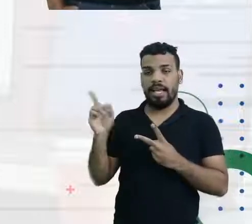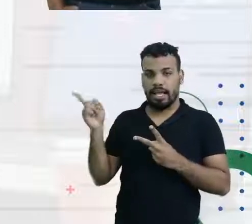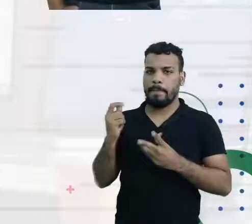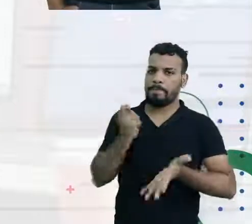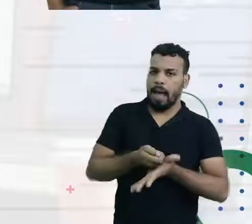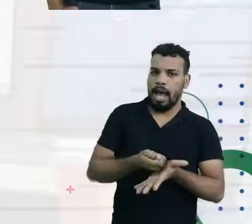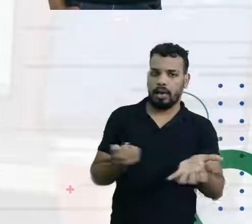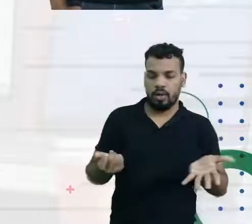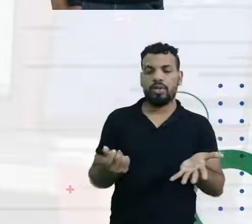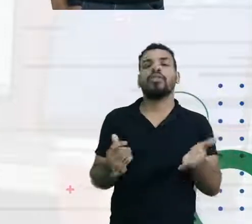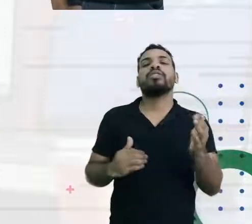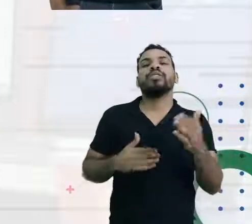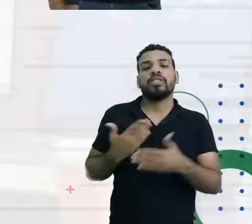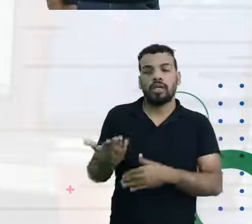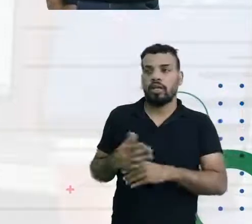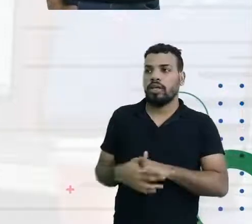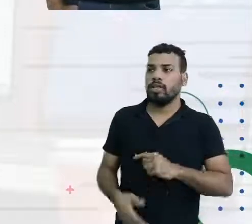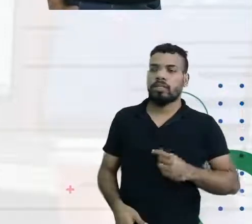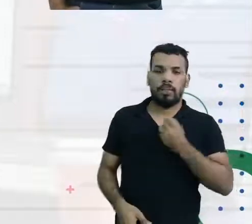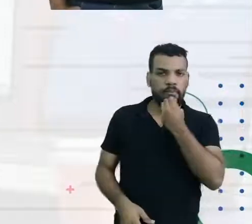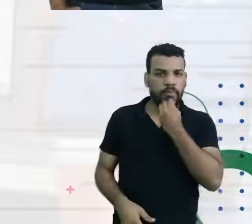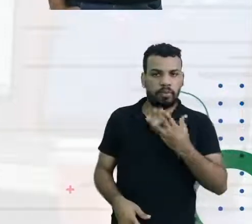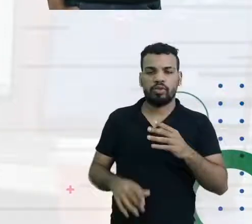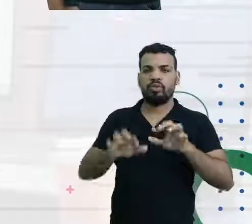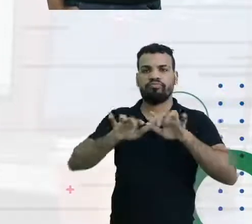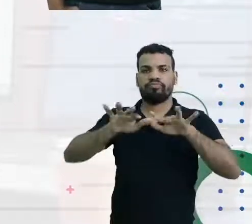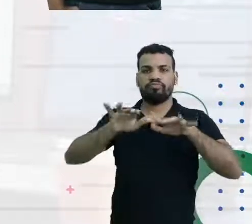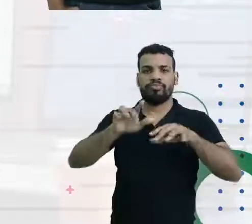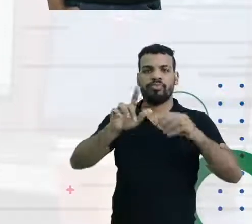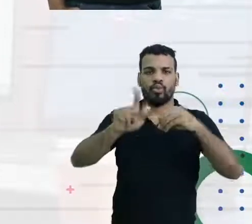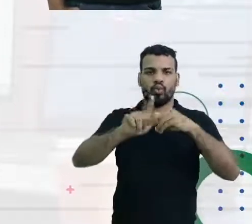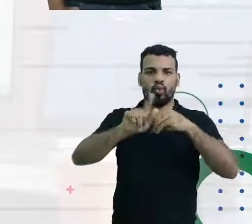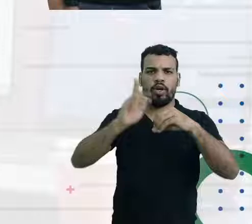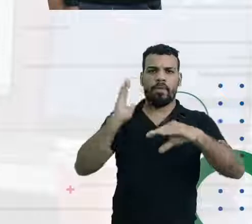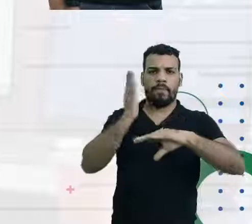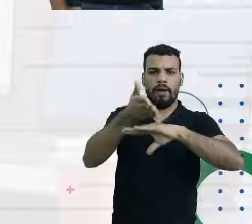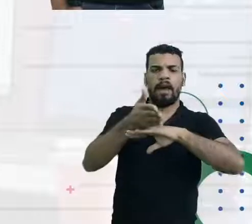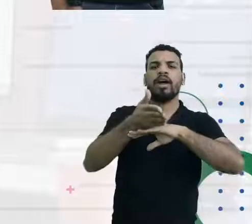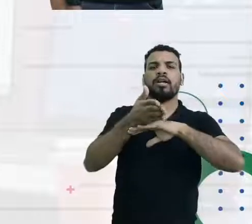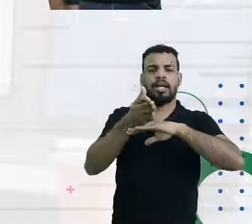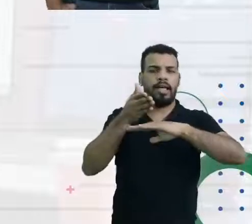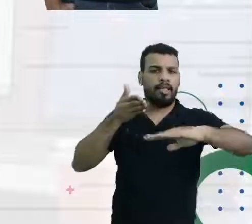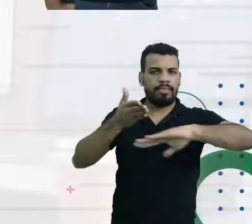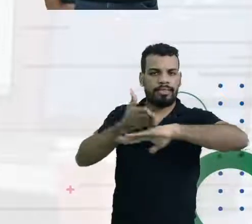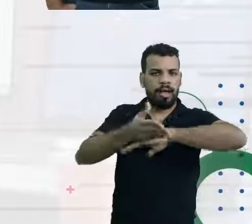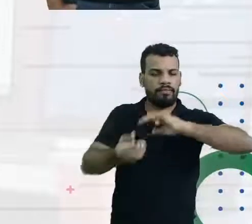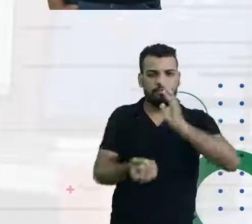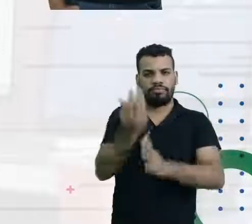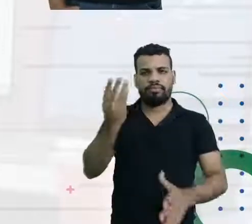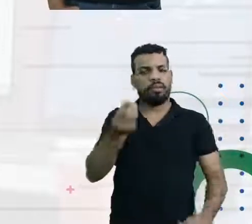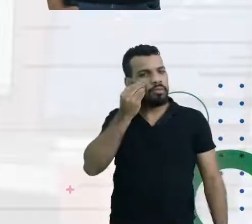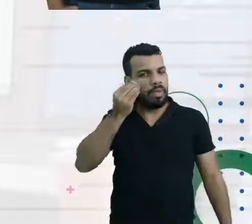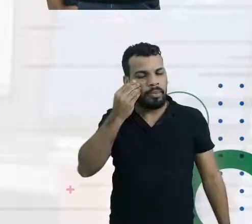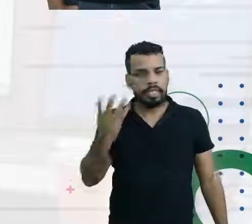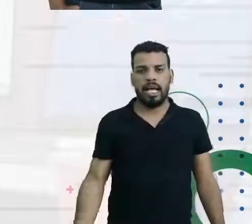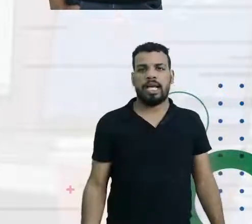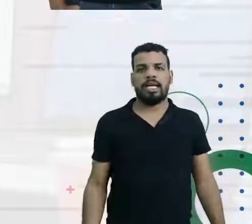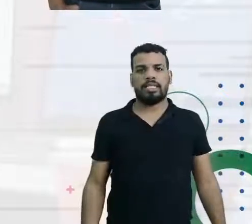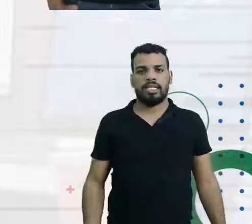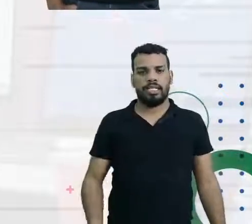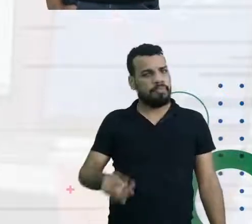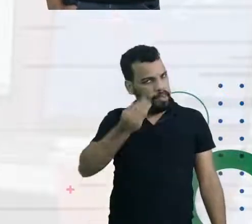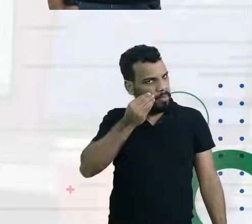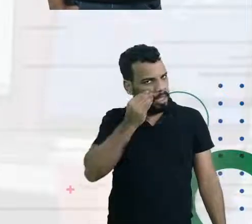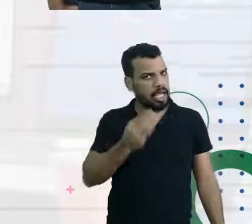abre direto no navegador, então é só digitar lá, entrar e começar a produzir. Experimentar, a palavra é